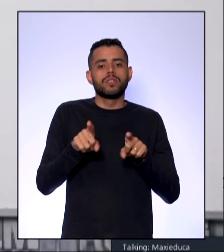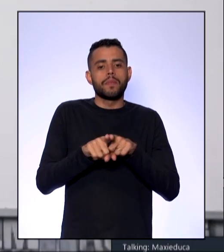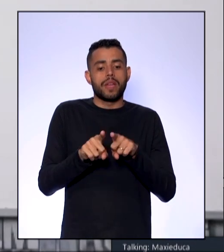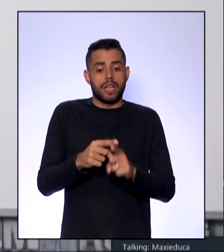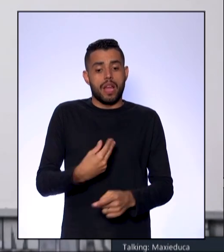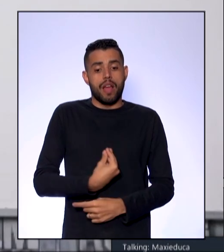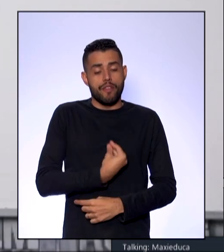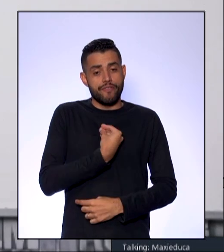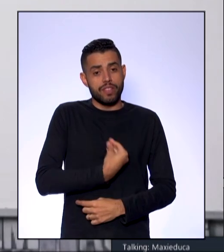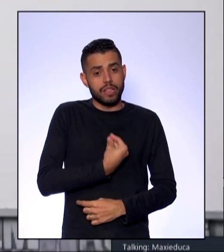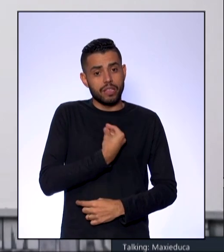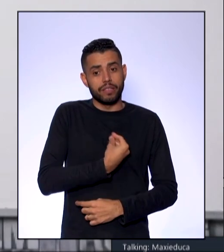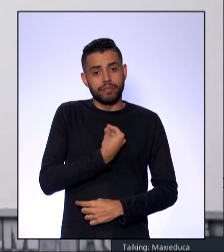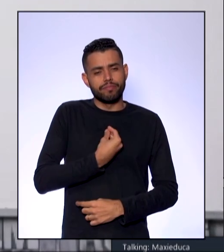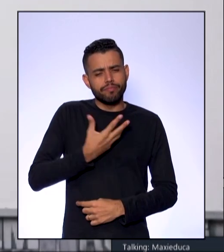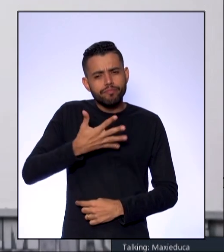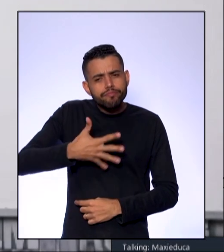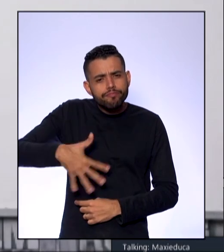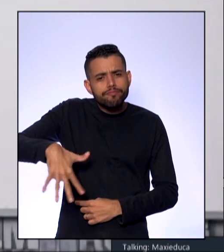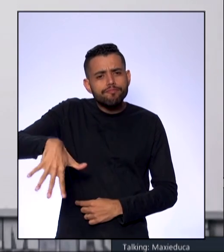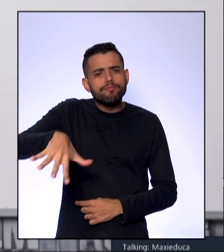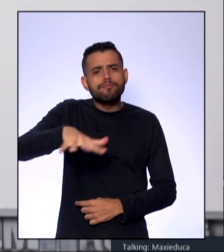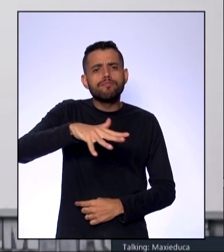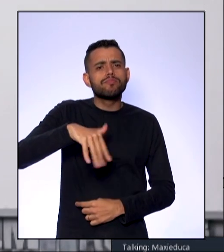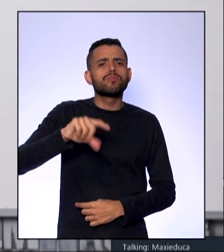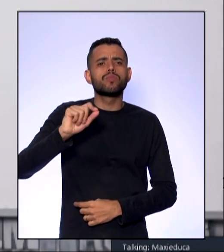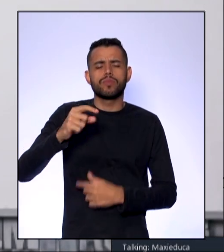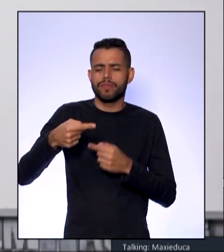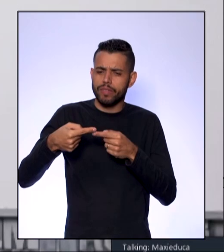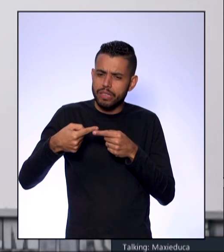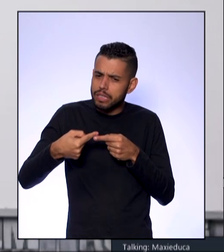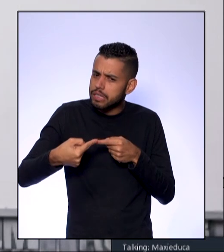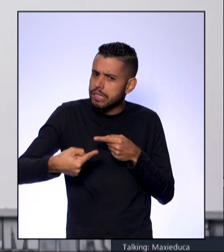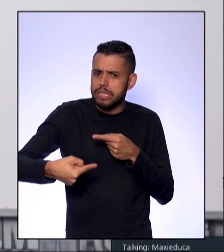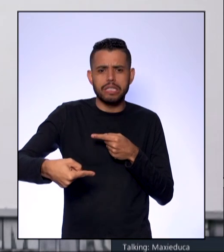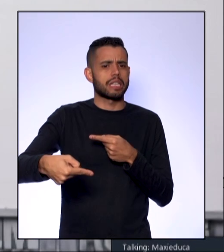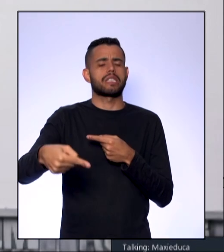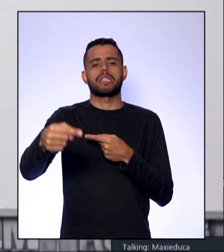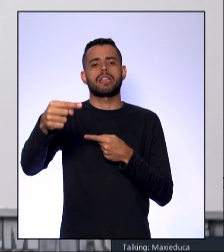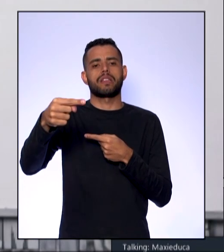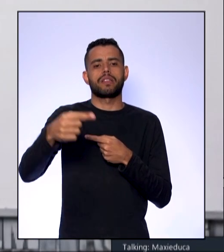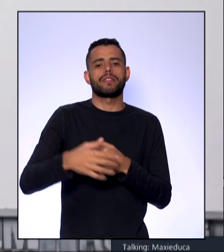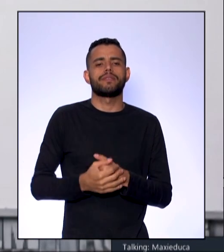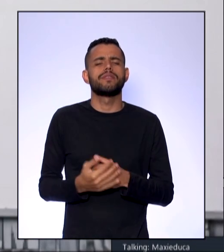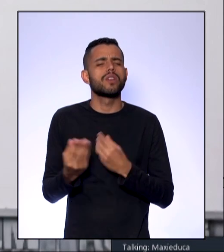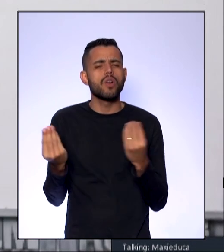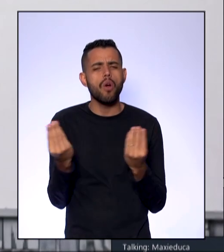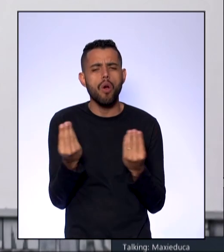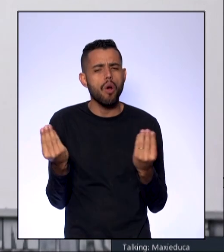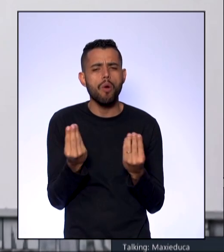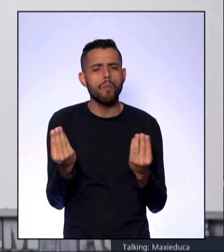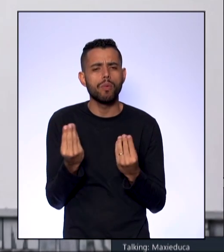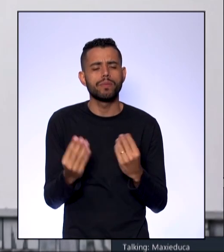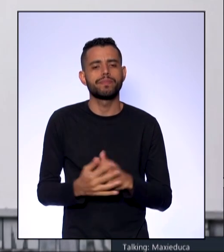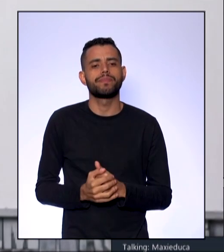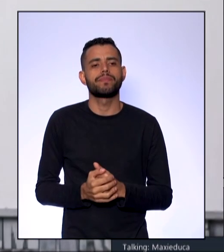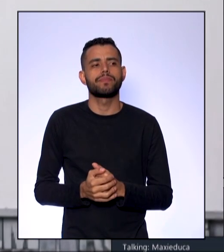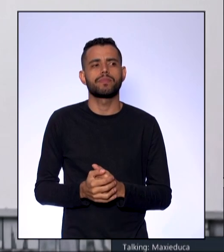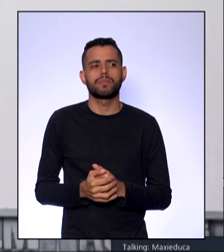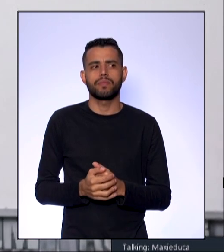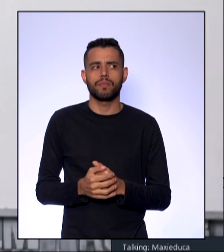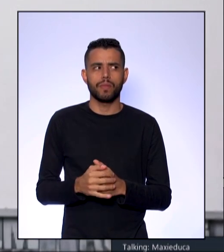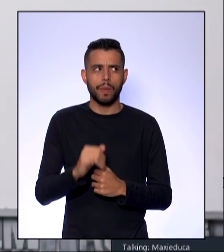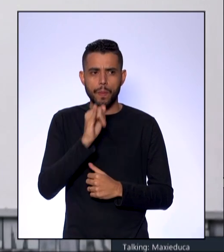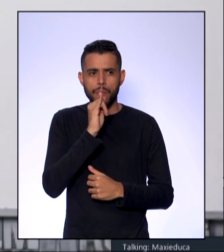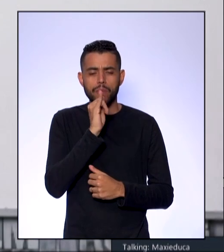da humanidade que vai se estender posteriormente. Como assim, professor?